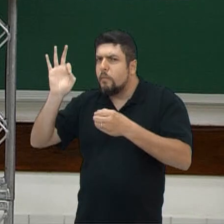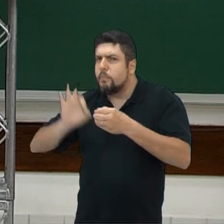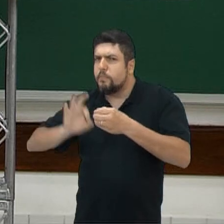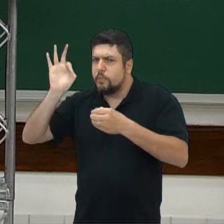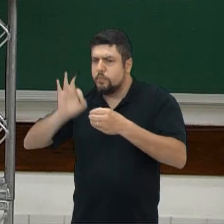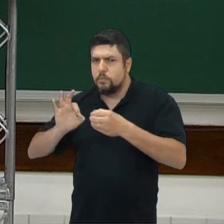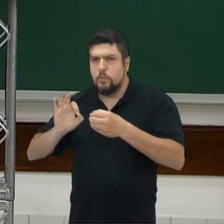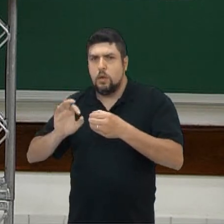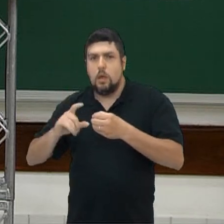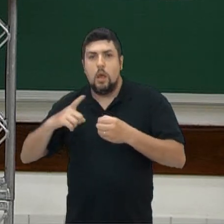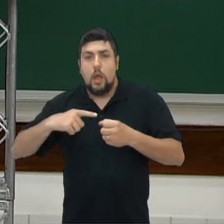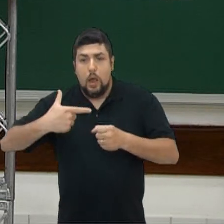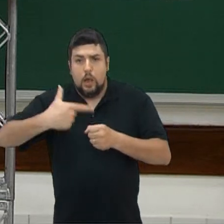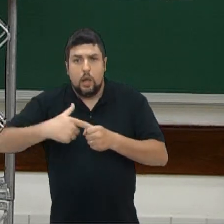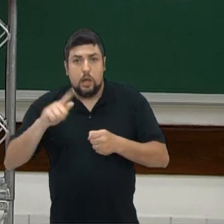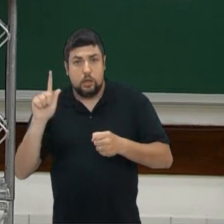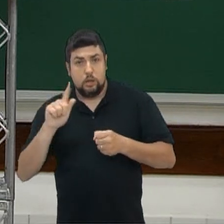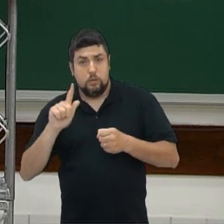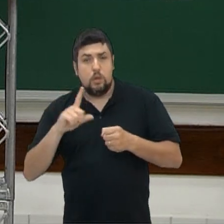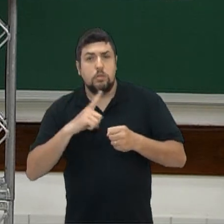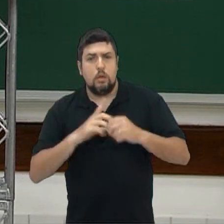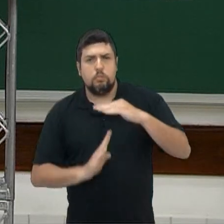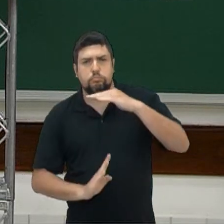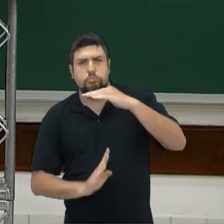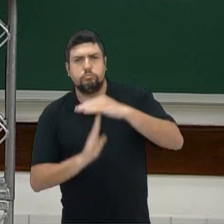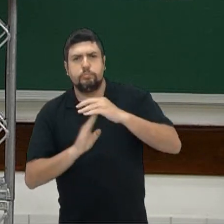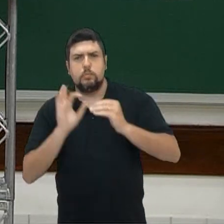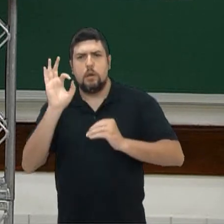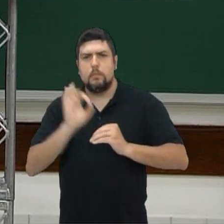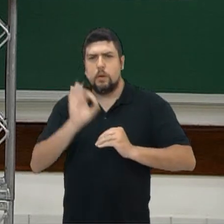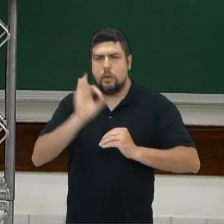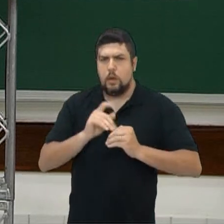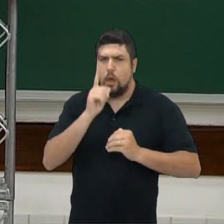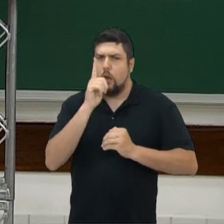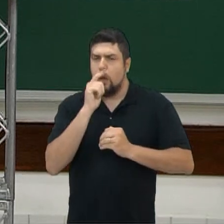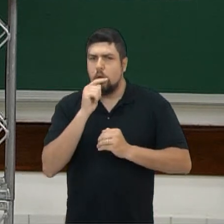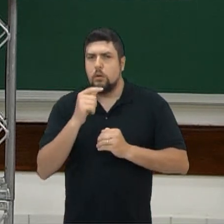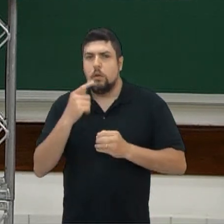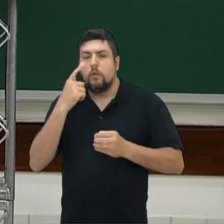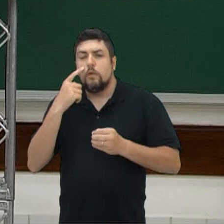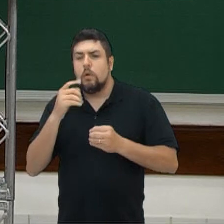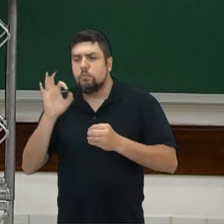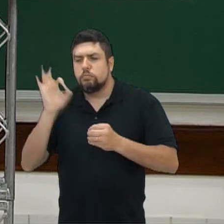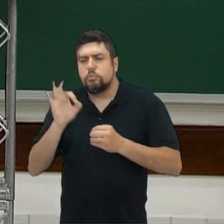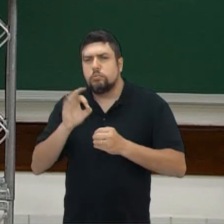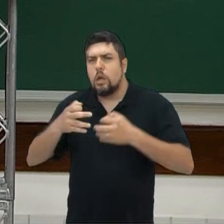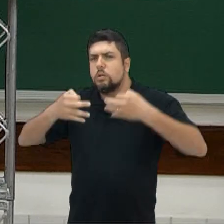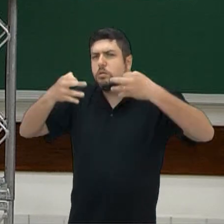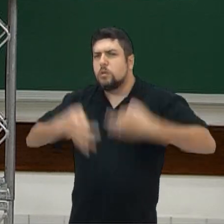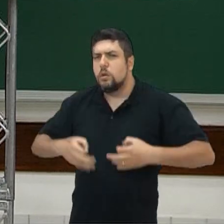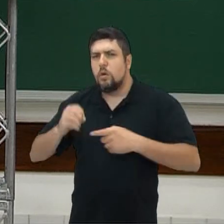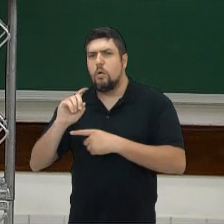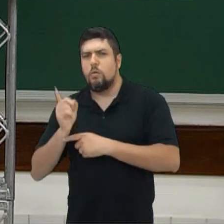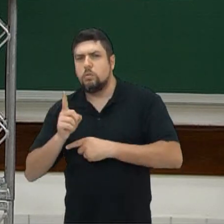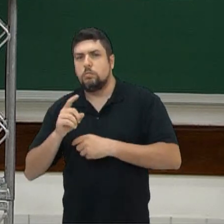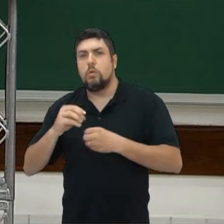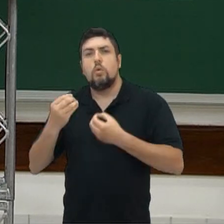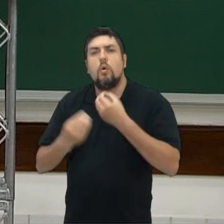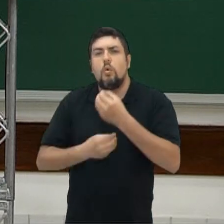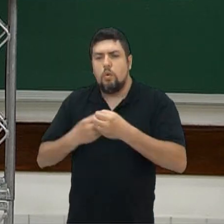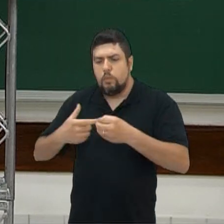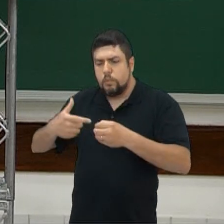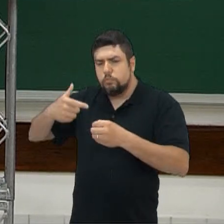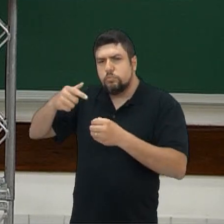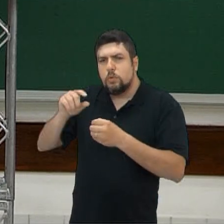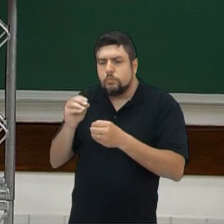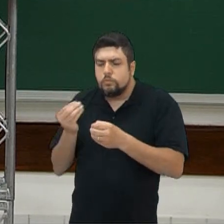lá na gasolina e para a gente descobrir se essa porcentagem está ou não adequada, basta adicionar a água. Porque